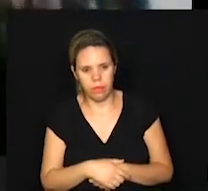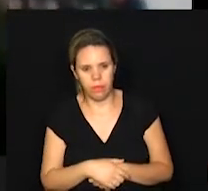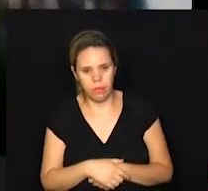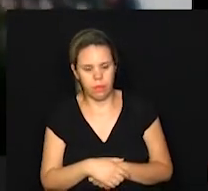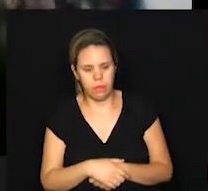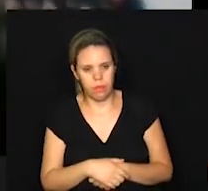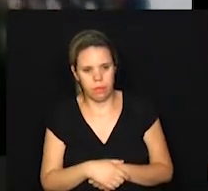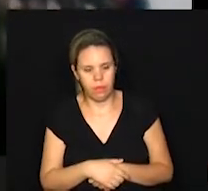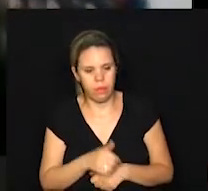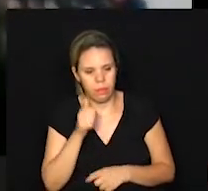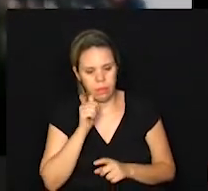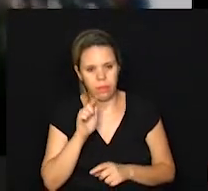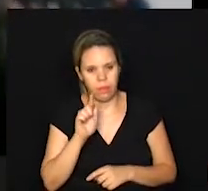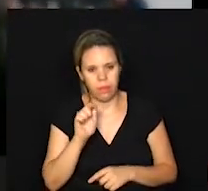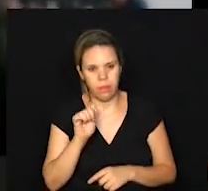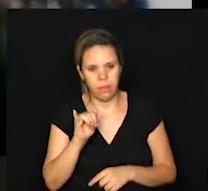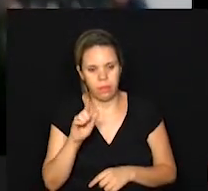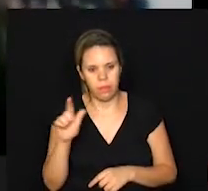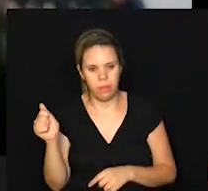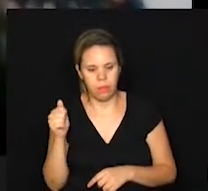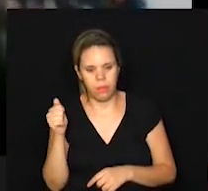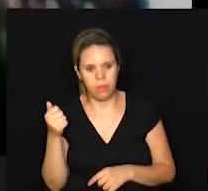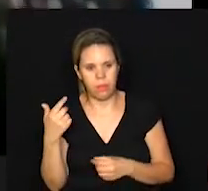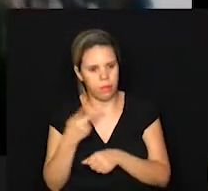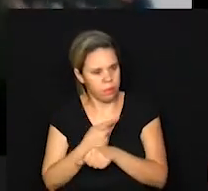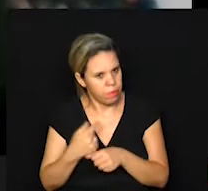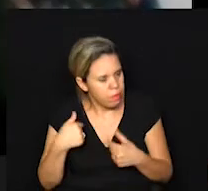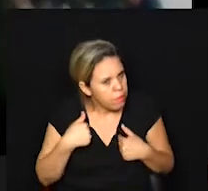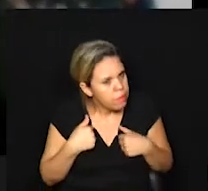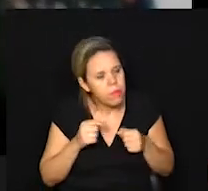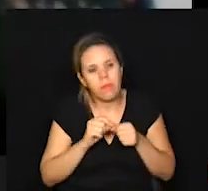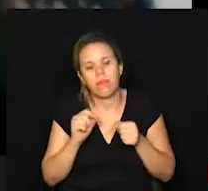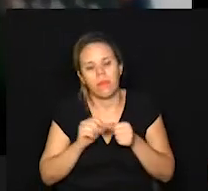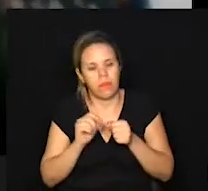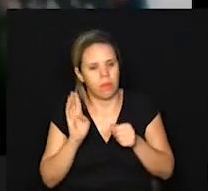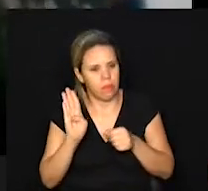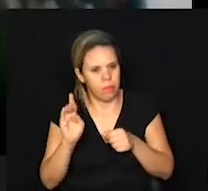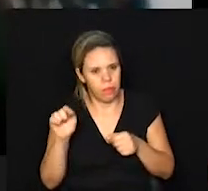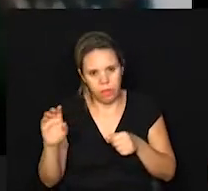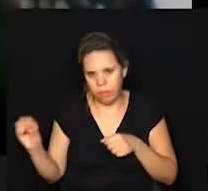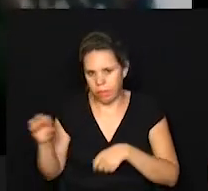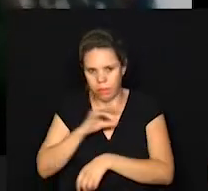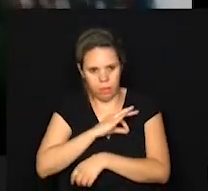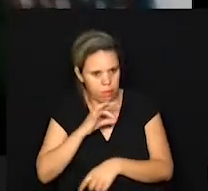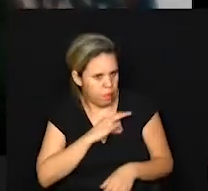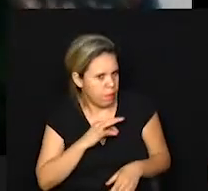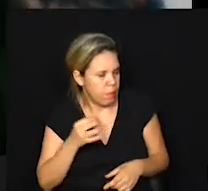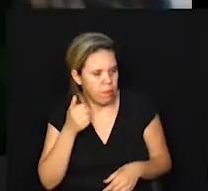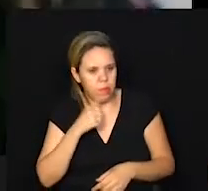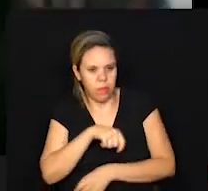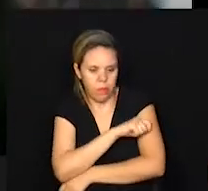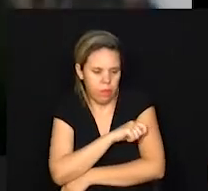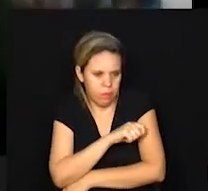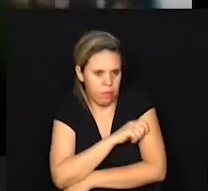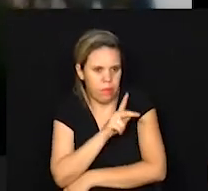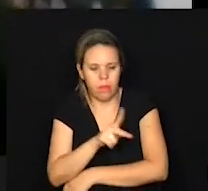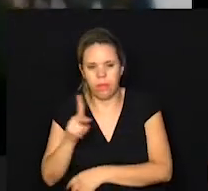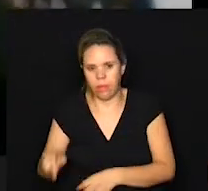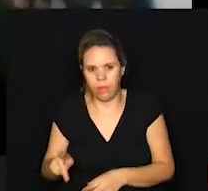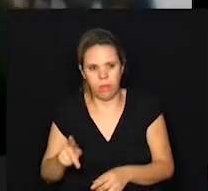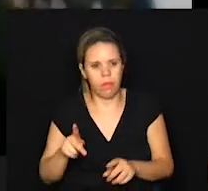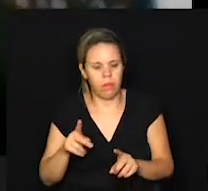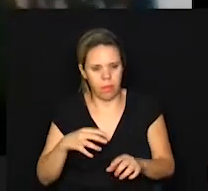a Gabriela foi a aluna que me procurou, foi a quem eu disse que fizesse um boletim de ocorrência, foi a aluna que eu fui. O professor Enzo foi a